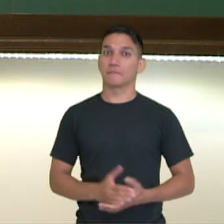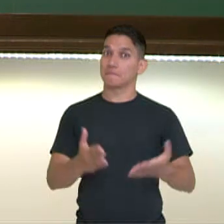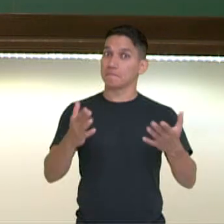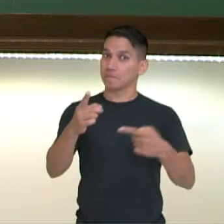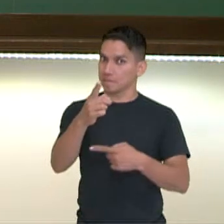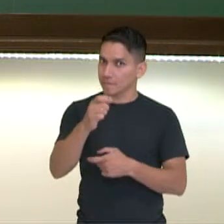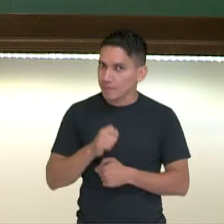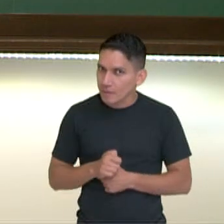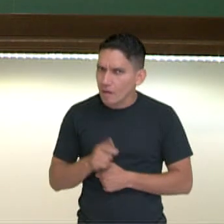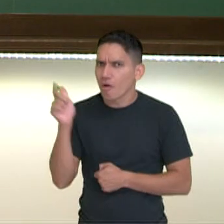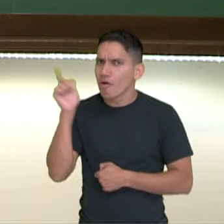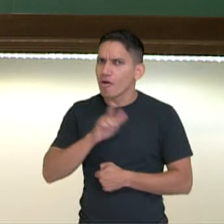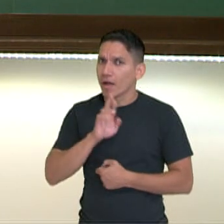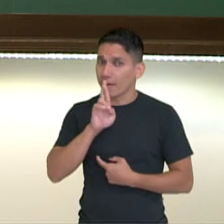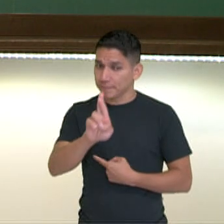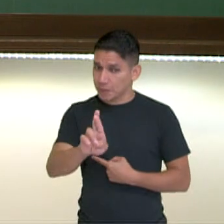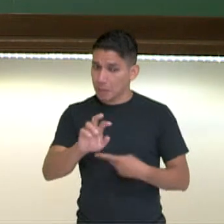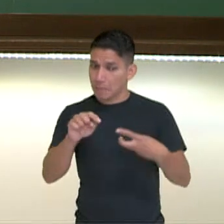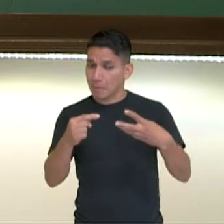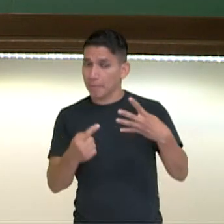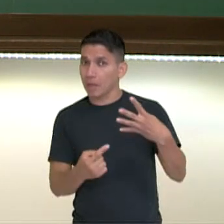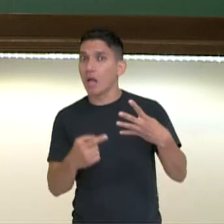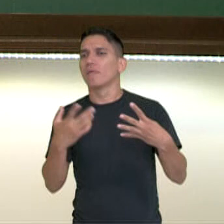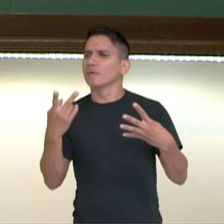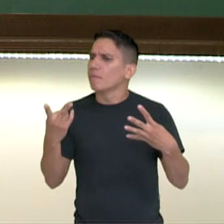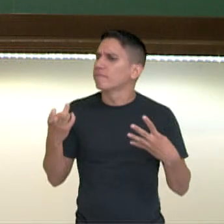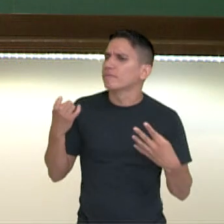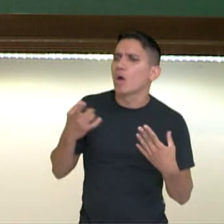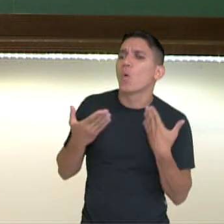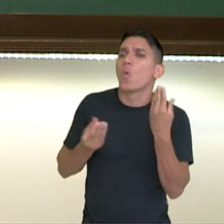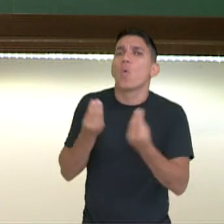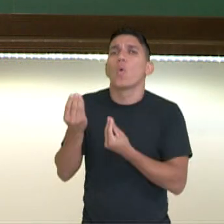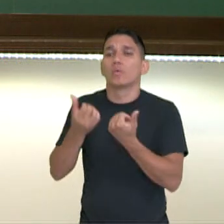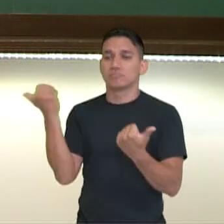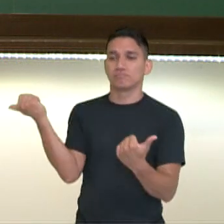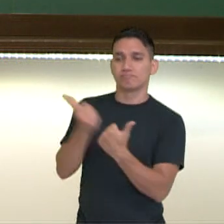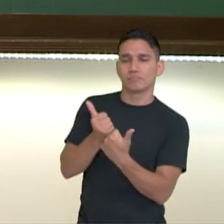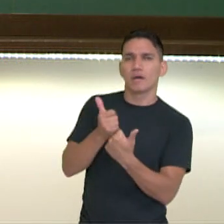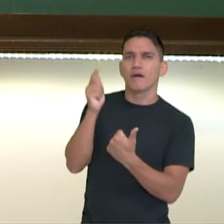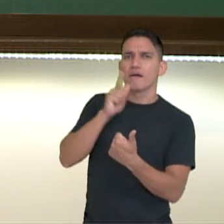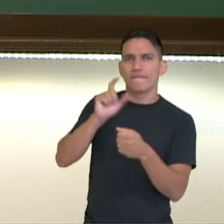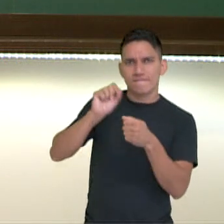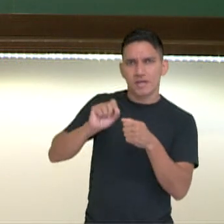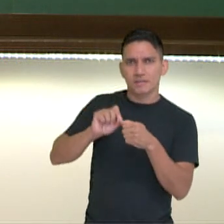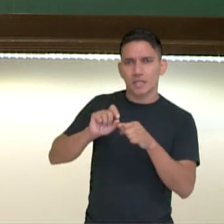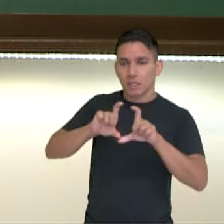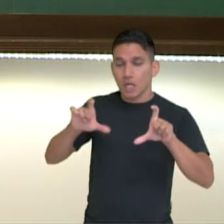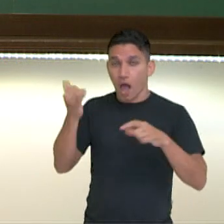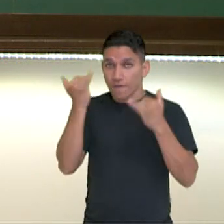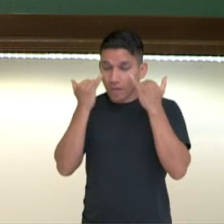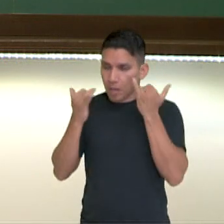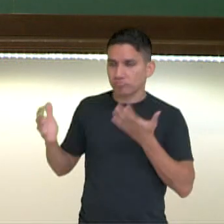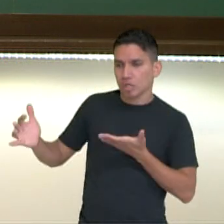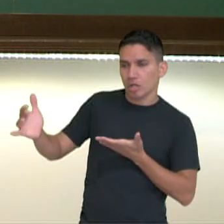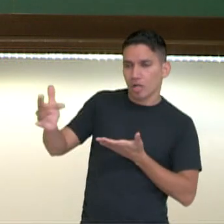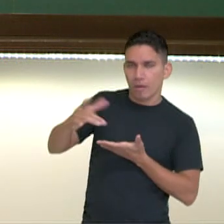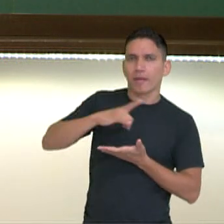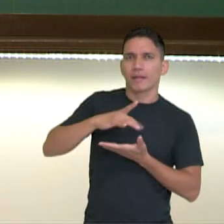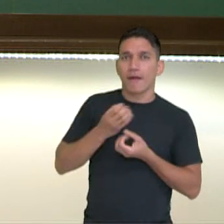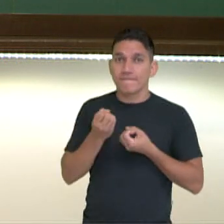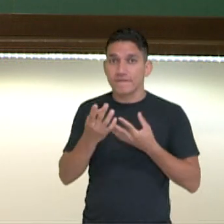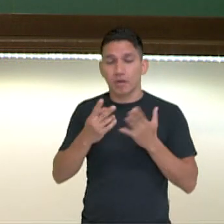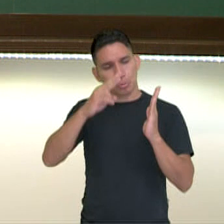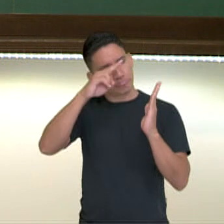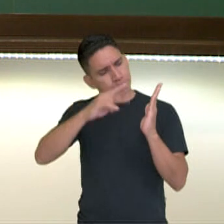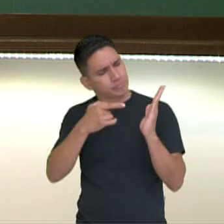E aí, galera, conseguiram resolver? Conseguiram ver aonde a gente vai aplicar aquele dado que foi fornecido ali